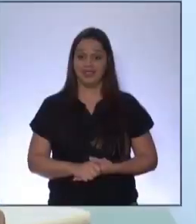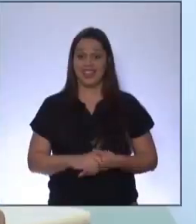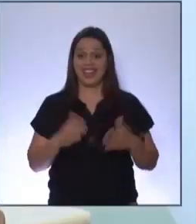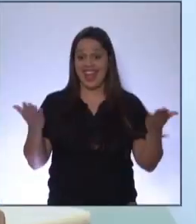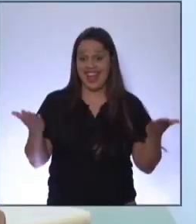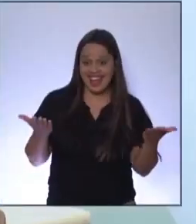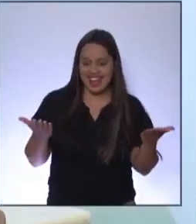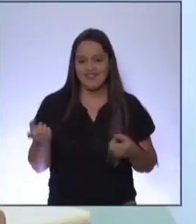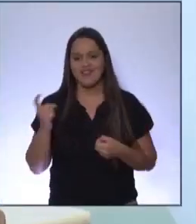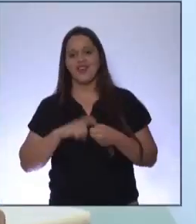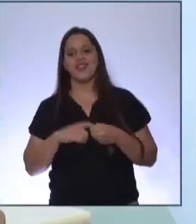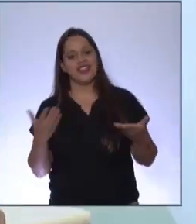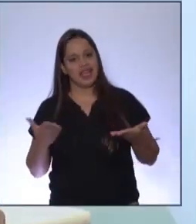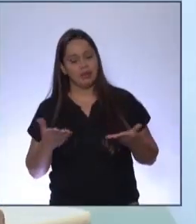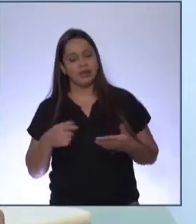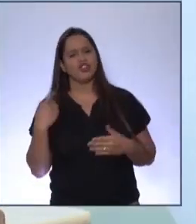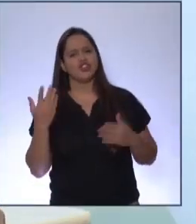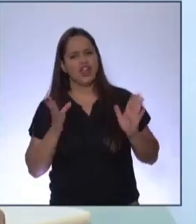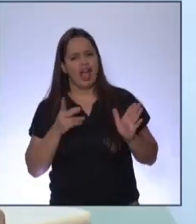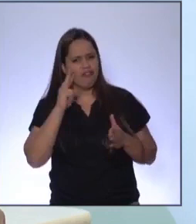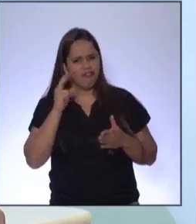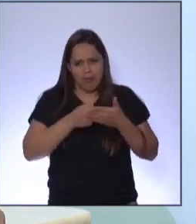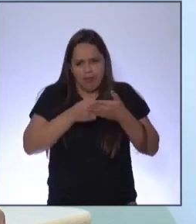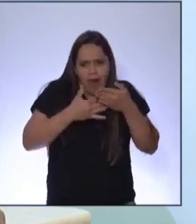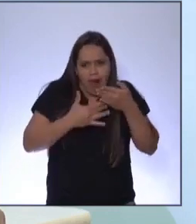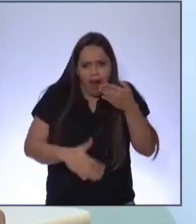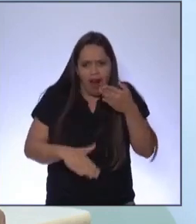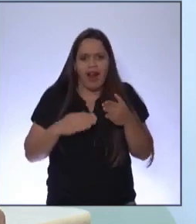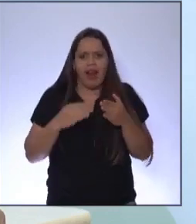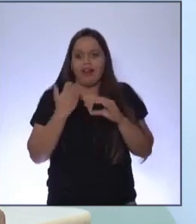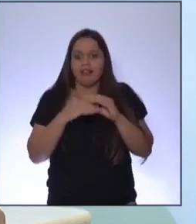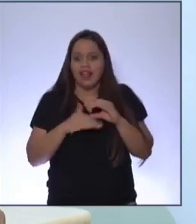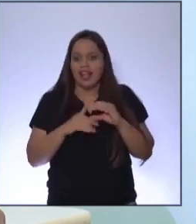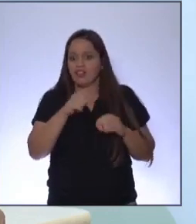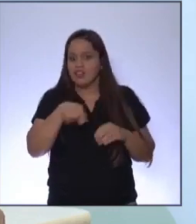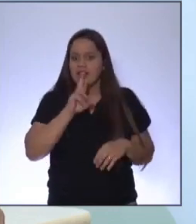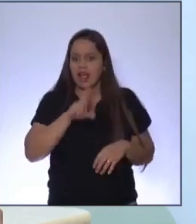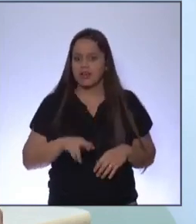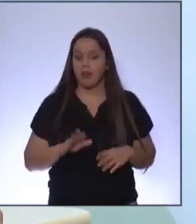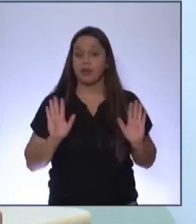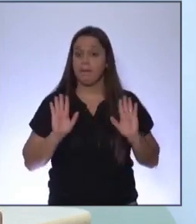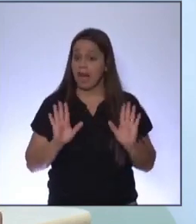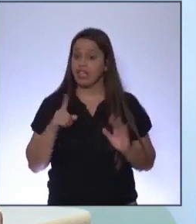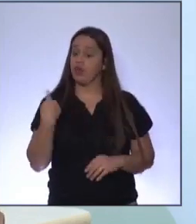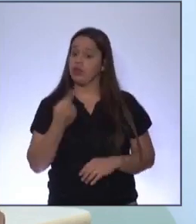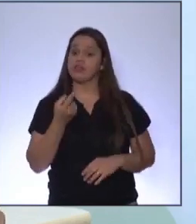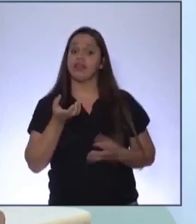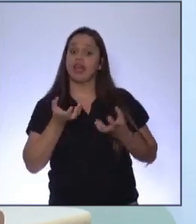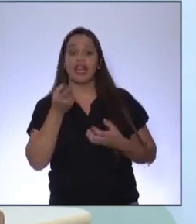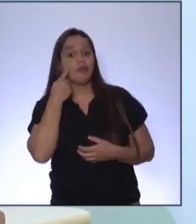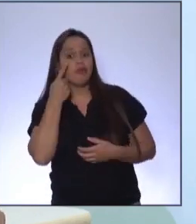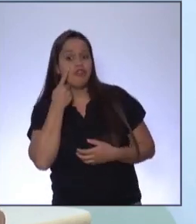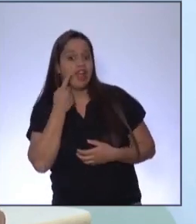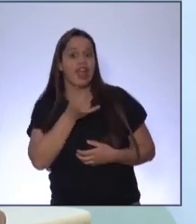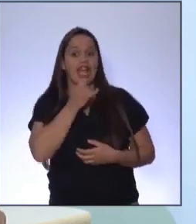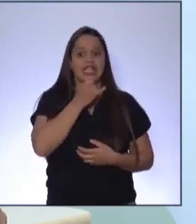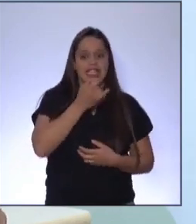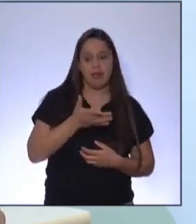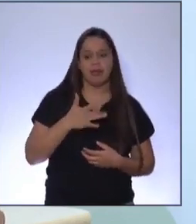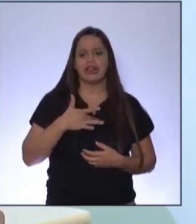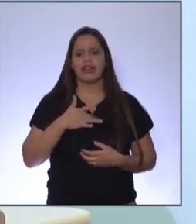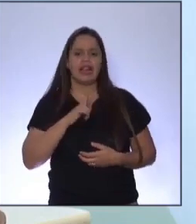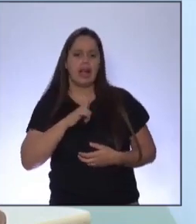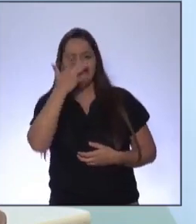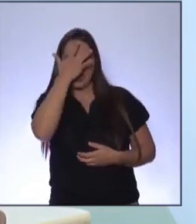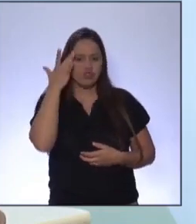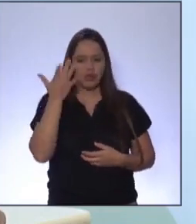Voltamos aqui, pessoal. A gente está recebendo muitas respostas aqui de vocês. Só que assim, a gente gostaria de ver alguns exemplos. Muita gente está respondendo sim, não. E